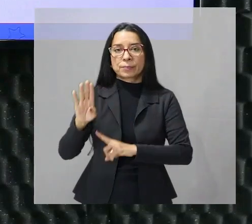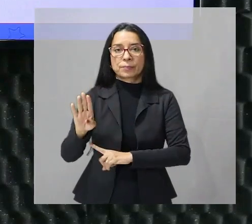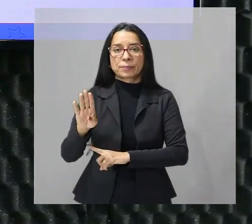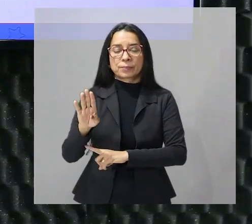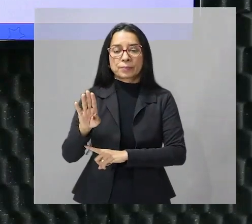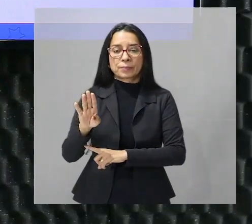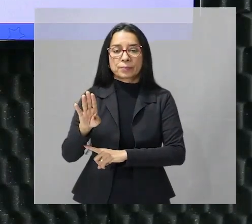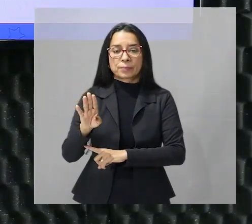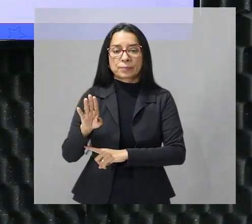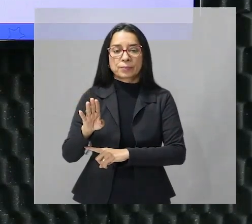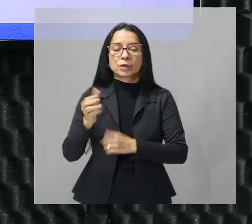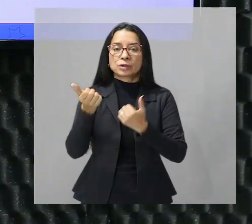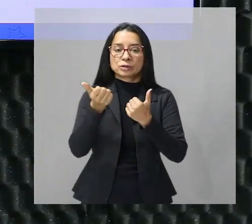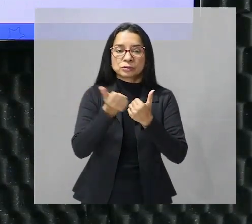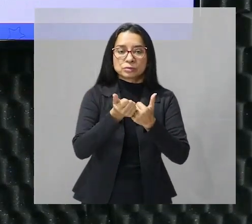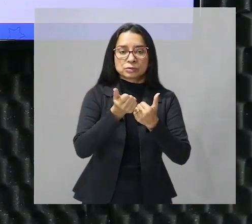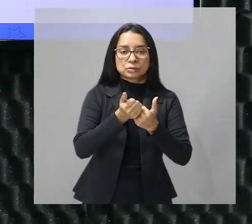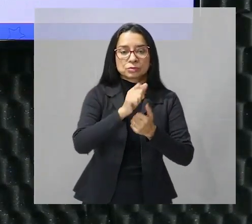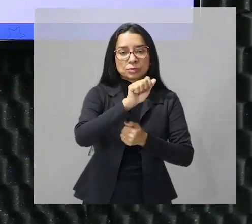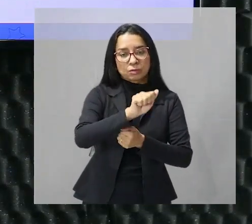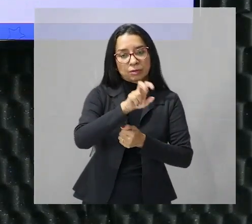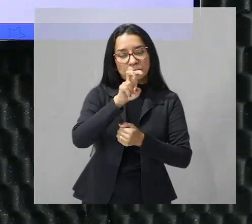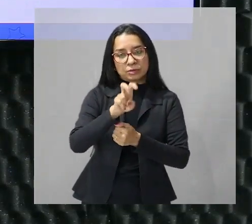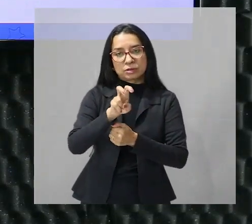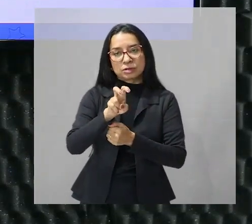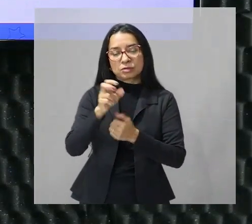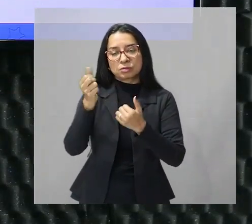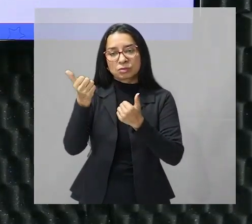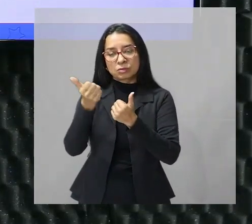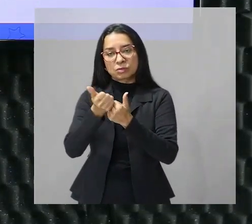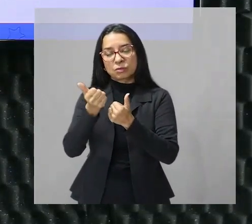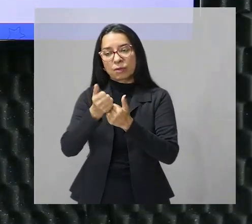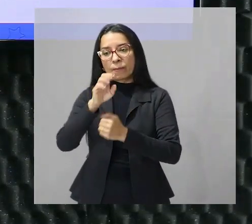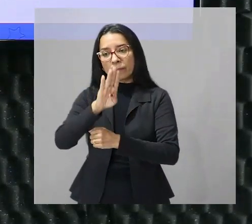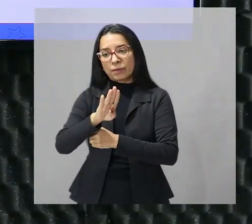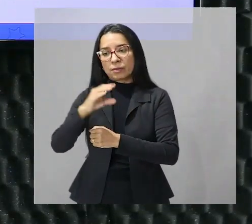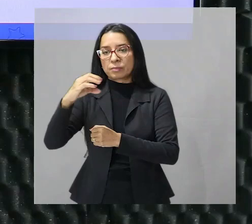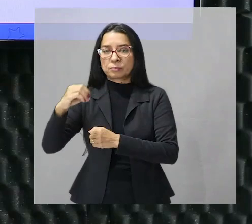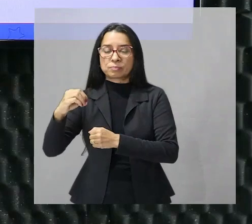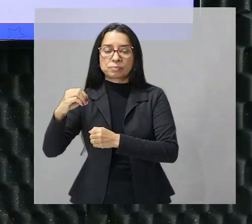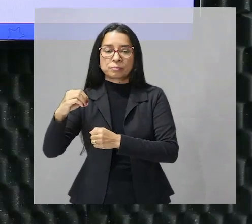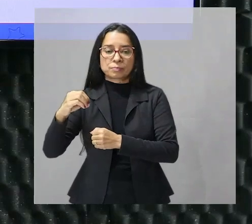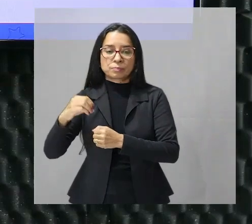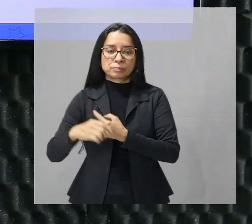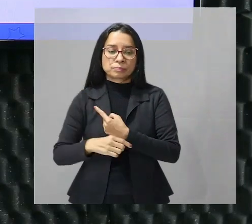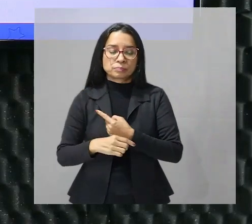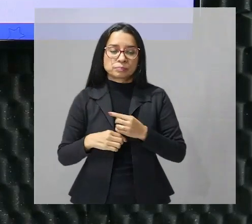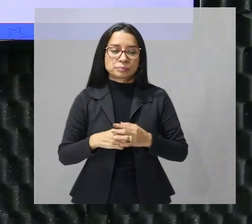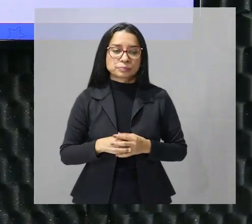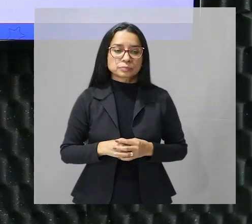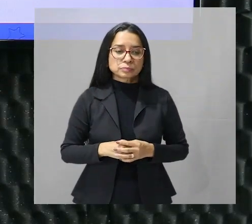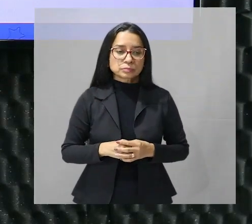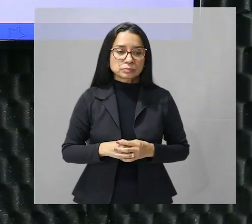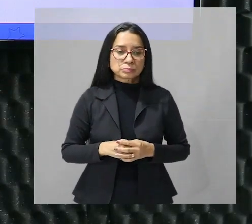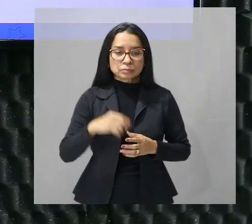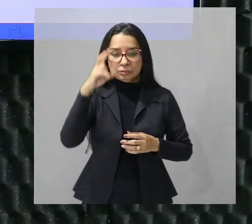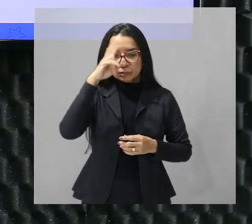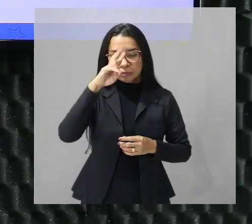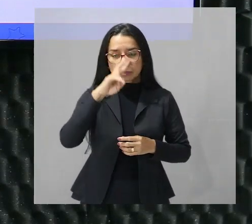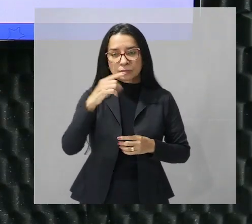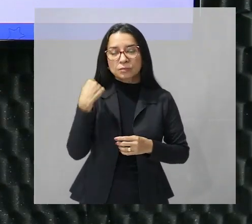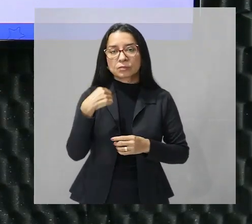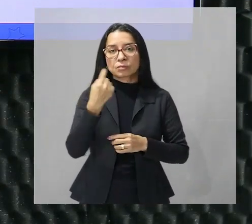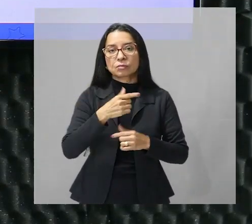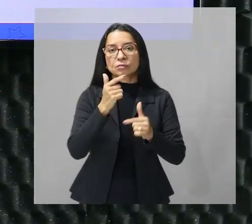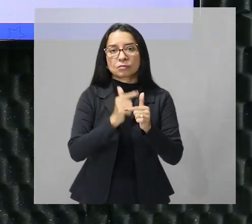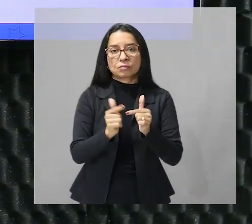o B pelo 0. E como vai ficar? Da maneira geral, tá? Y igual a 5 vezes X. Lembrando que no